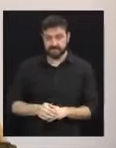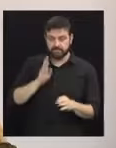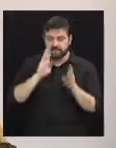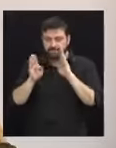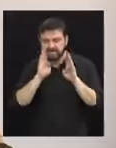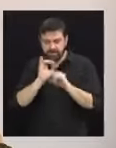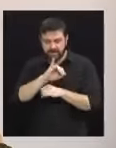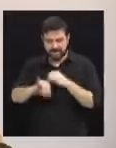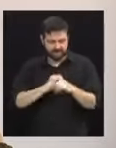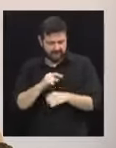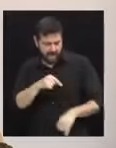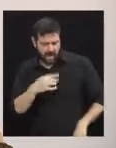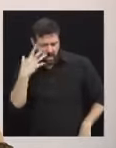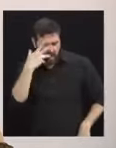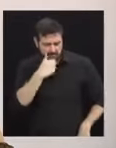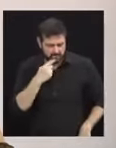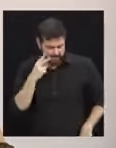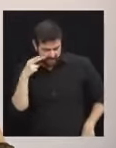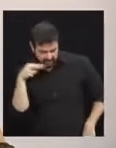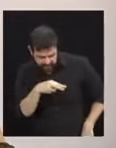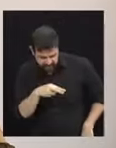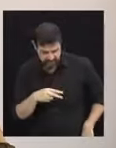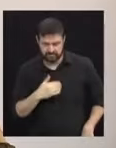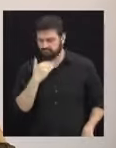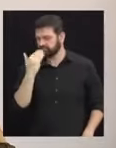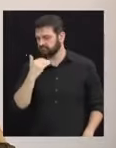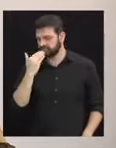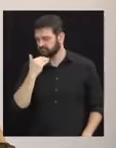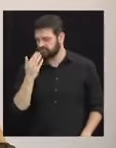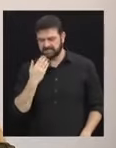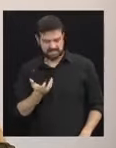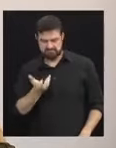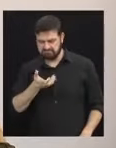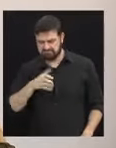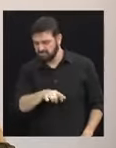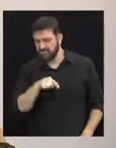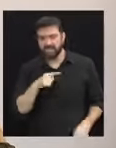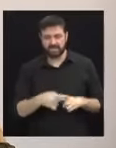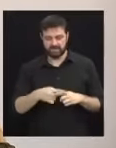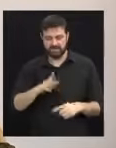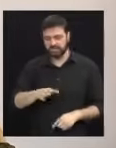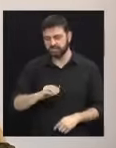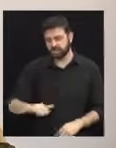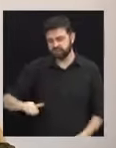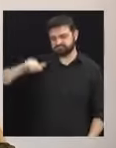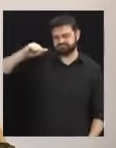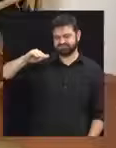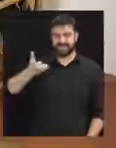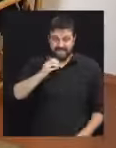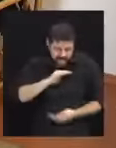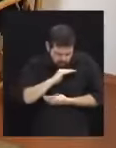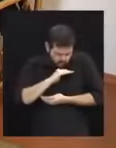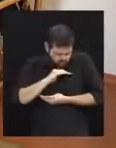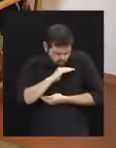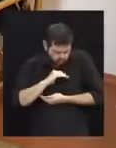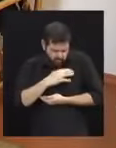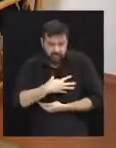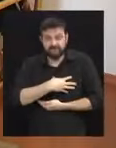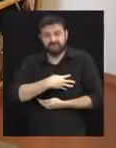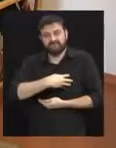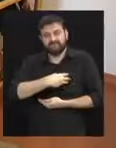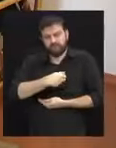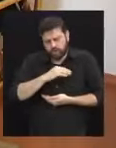mundo, ai, que linda, ela é pequenininha. Mas ninguém manda um questionário. Porque já é adulto, as pessoas querem filhote, né? Mas